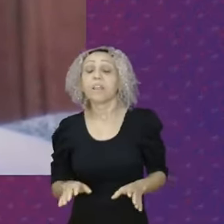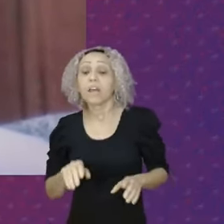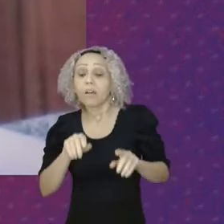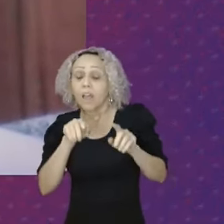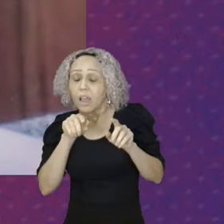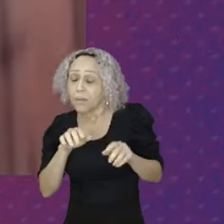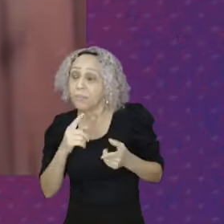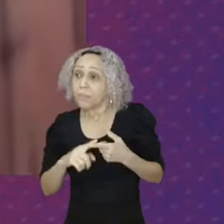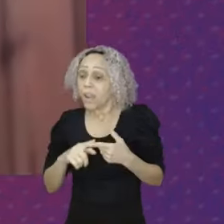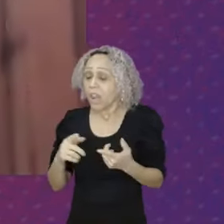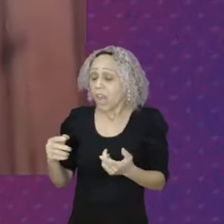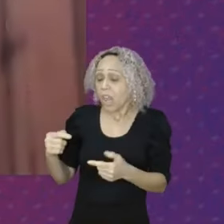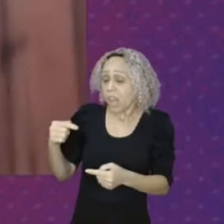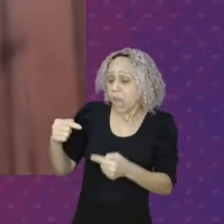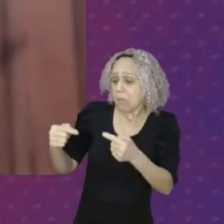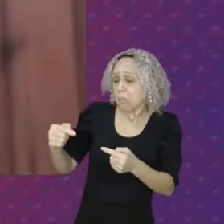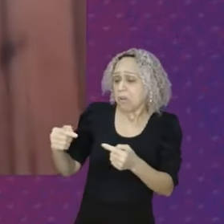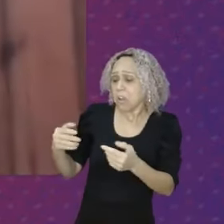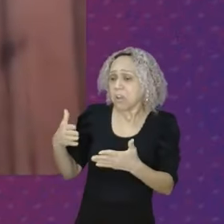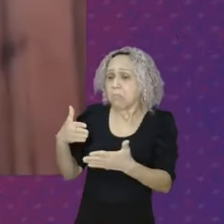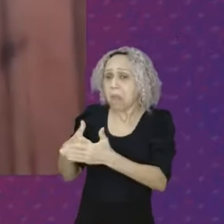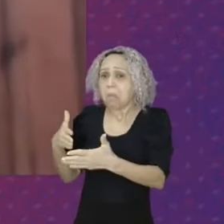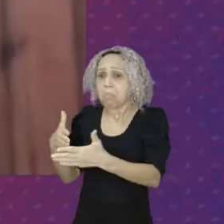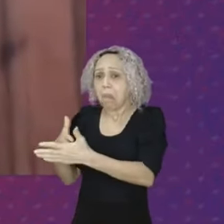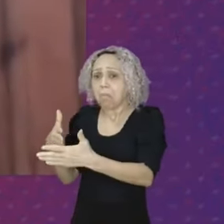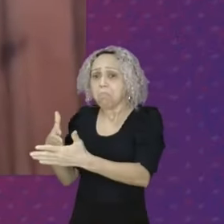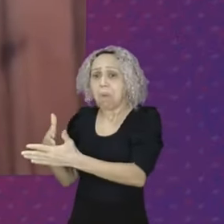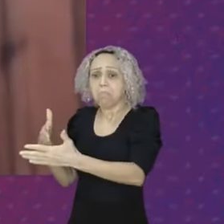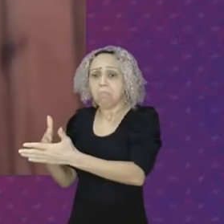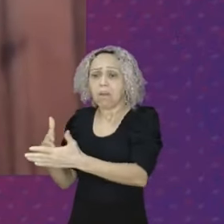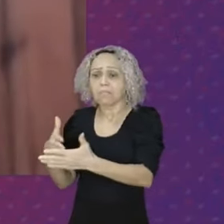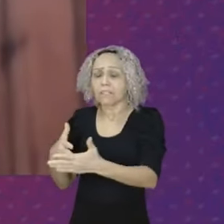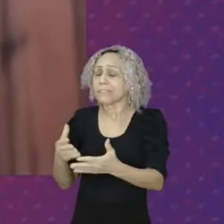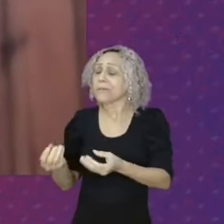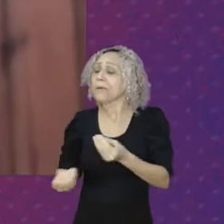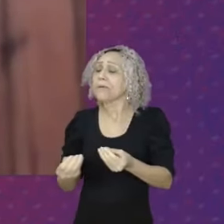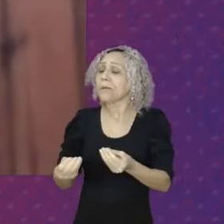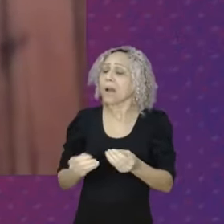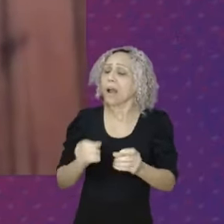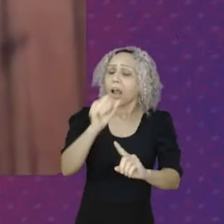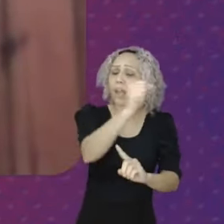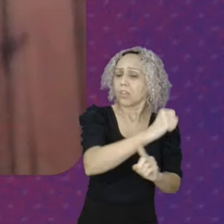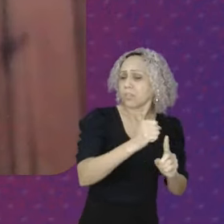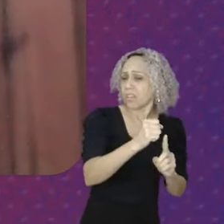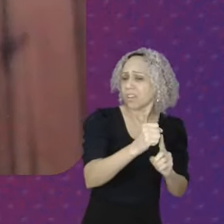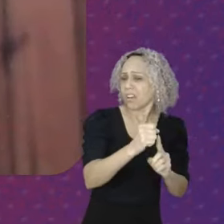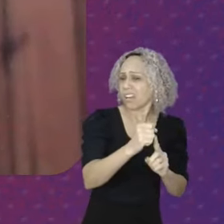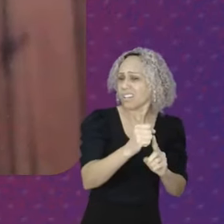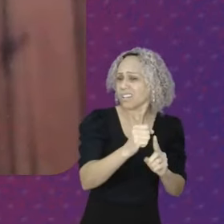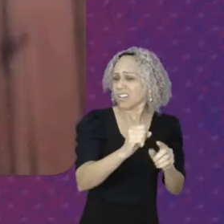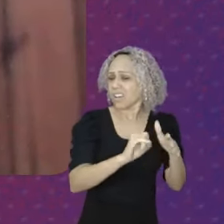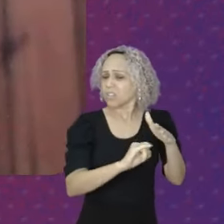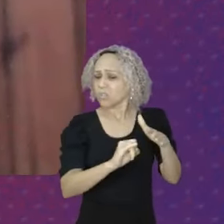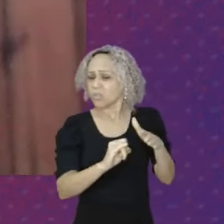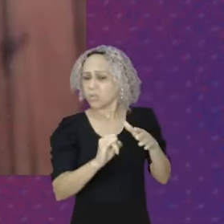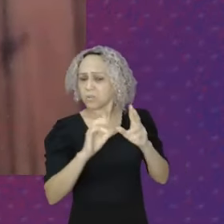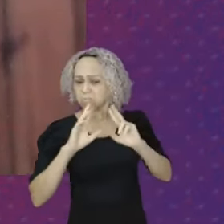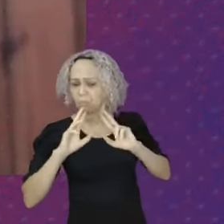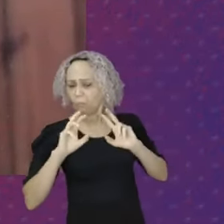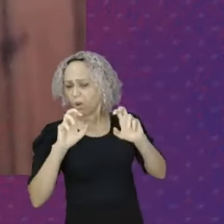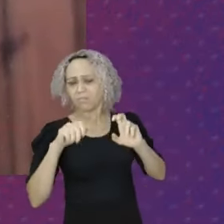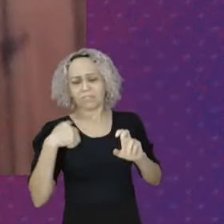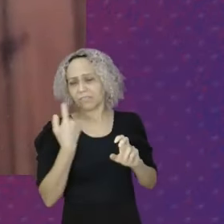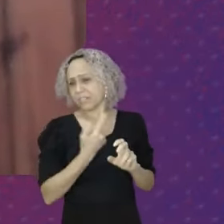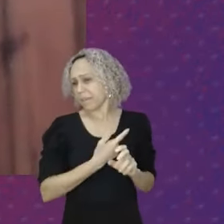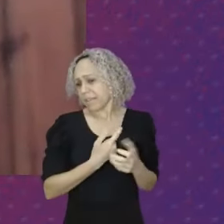invisibilizada como eu disse a acessibilidade leva a inclusão né a acessibilidade arquitetônica é aquela que a gente lida com o